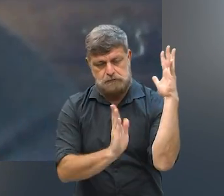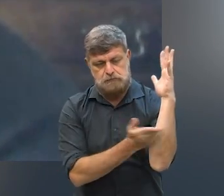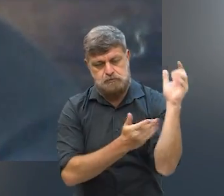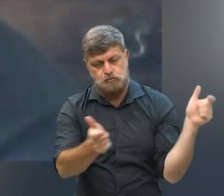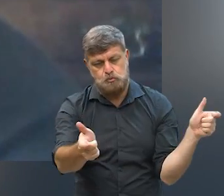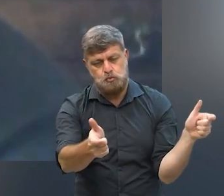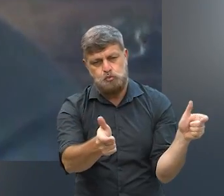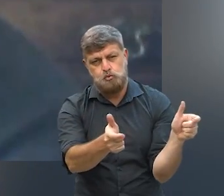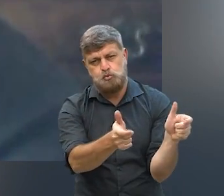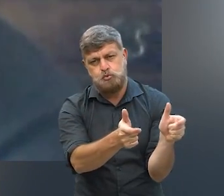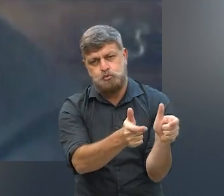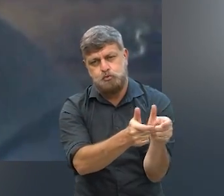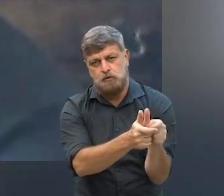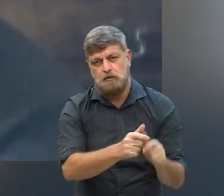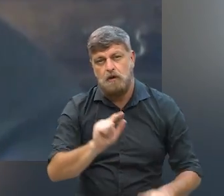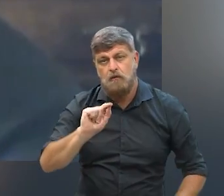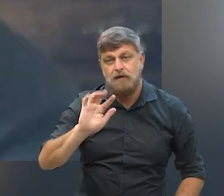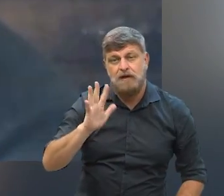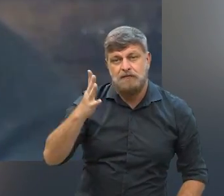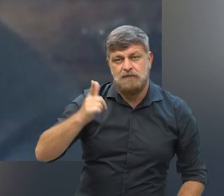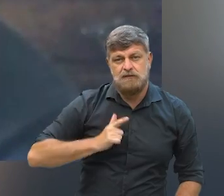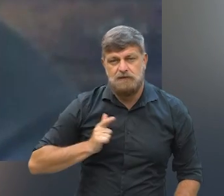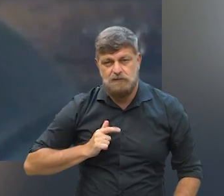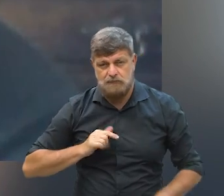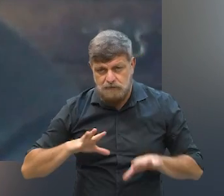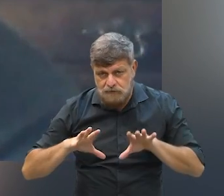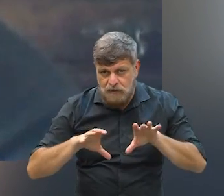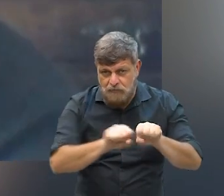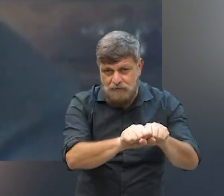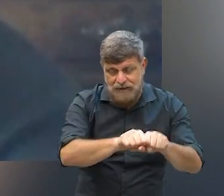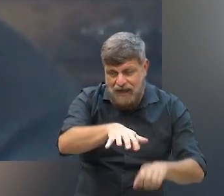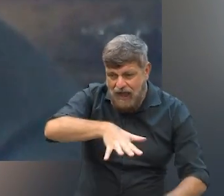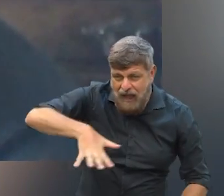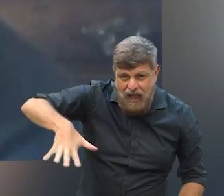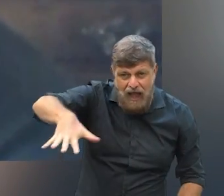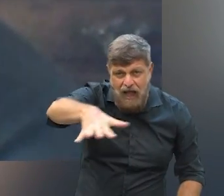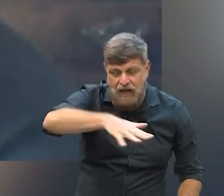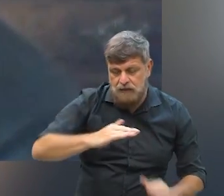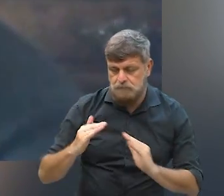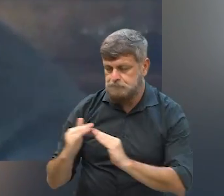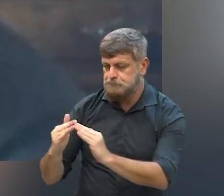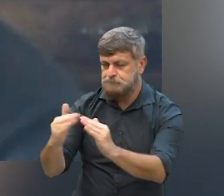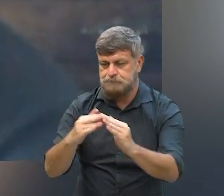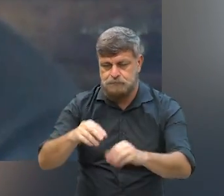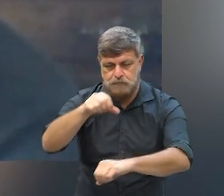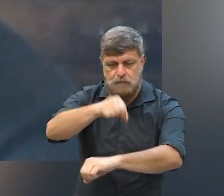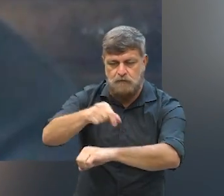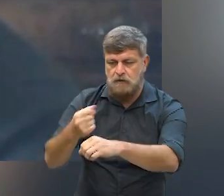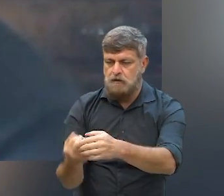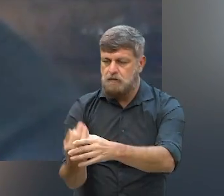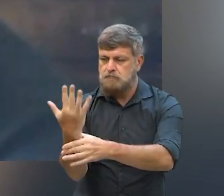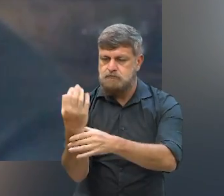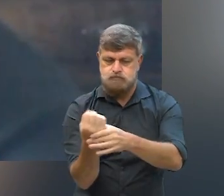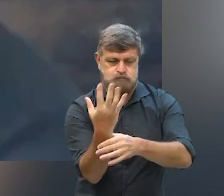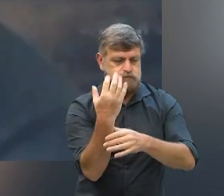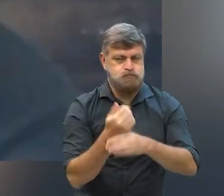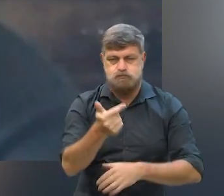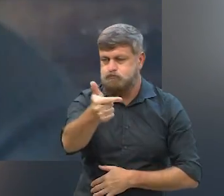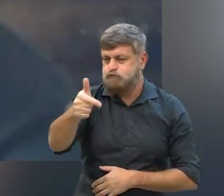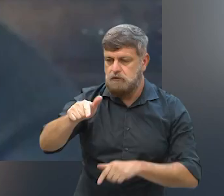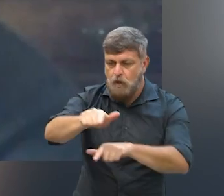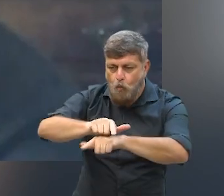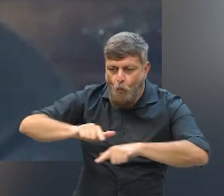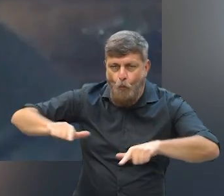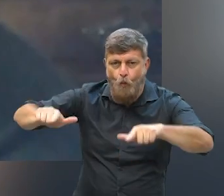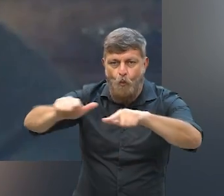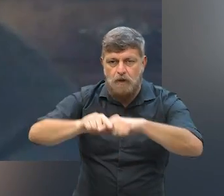é? E não estão sendo ocupados espaços urbanos que poderiam já estar ocupados. Essa é a questão